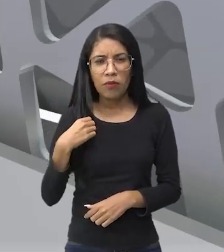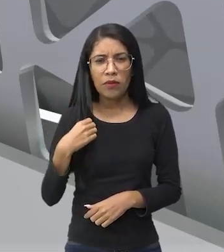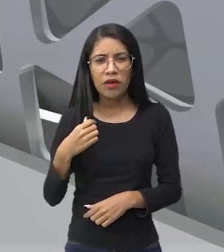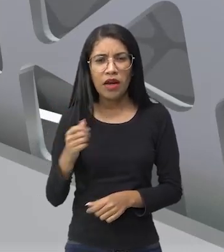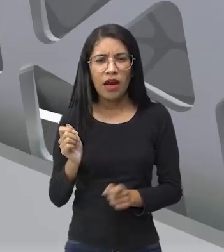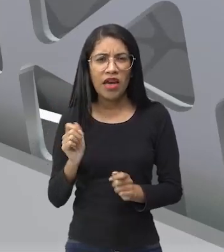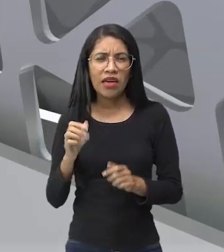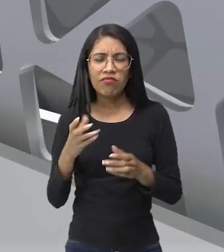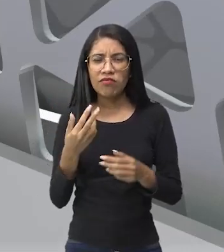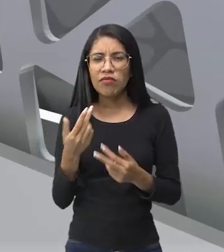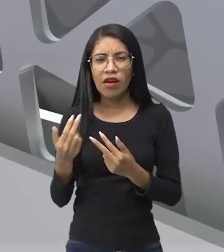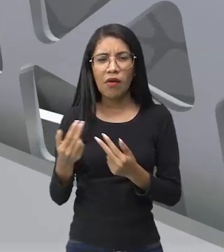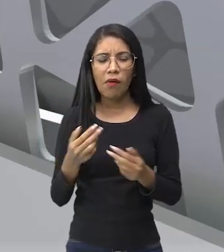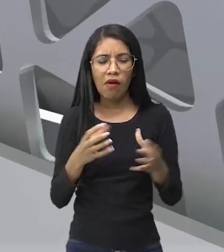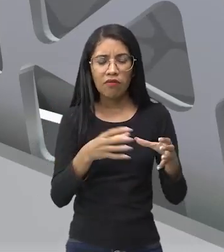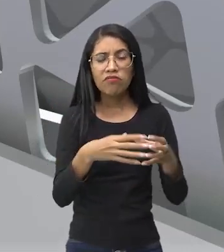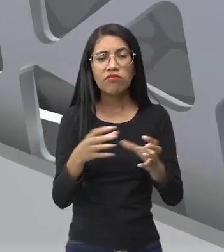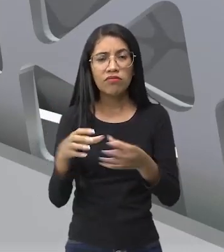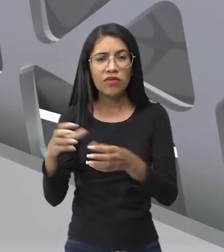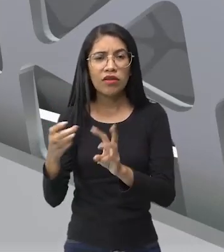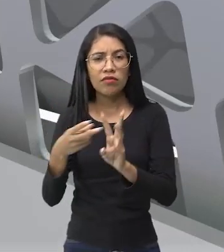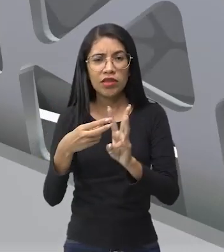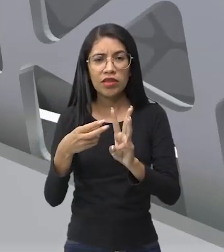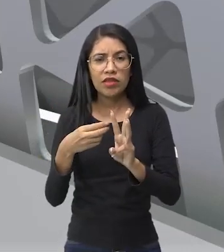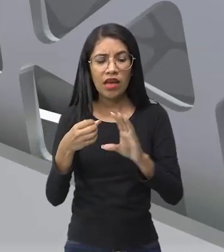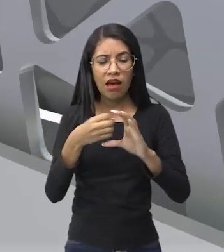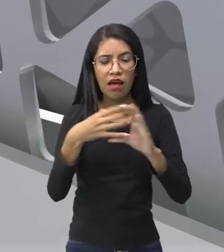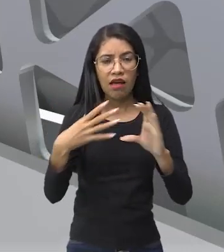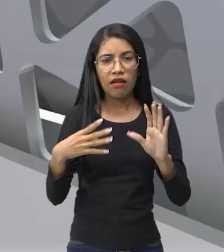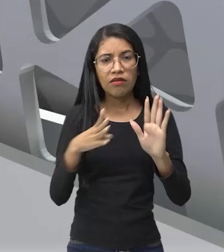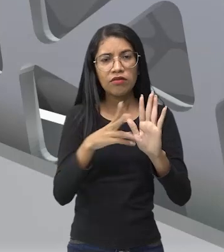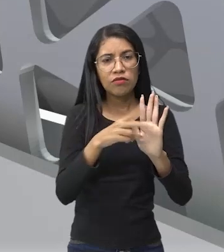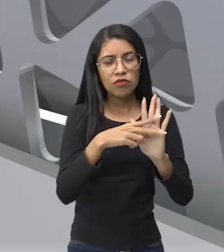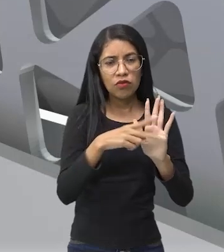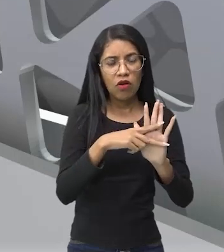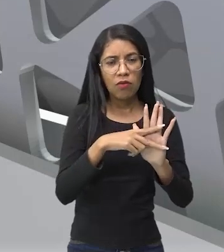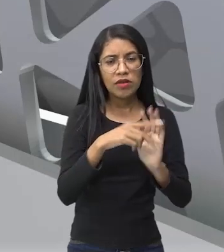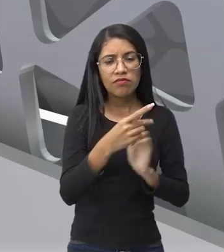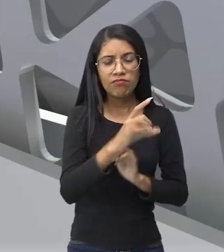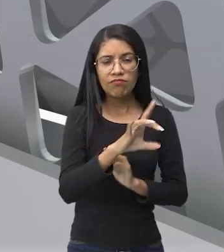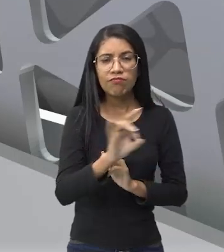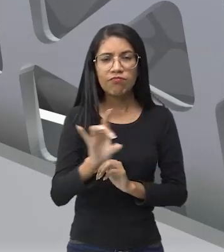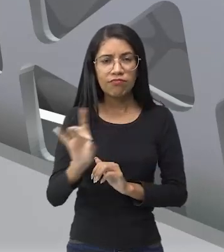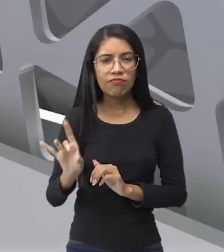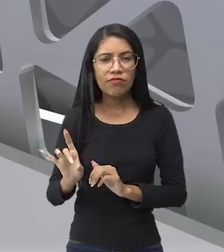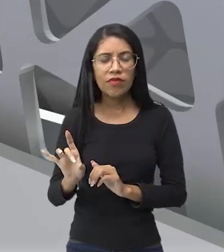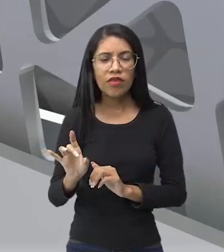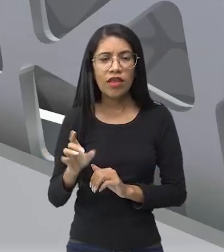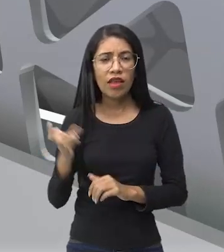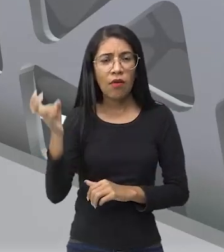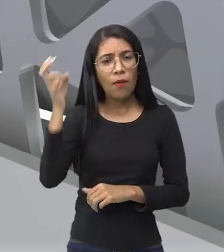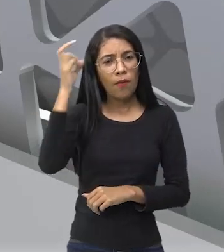se fossem as tribos indígenas. Elas têm a sua característica, ela tem a sua personalidade,